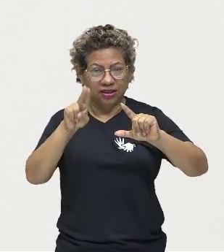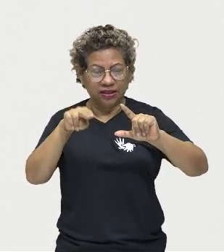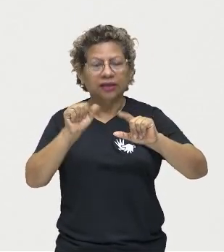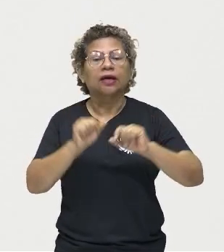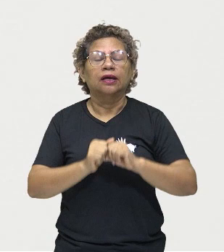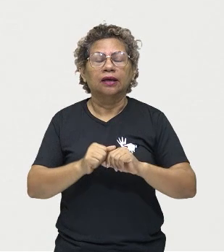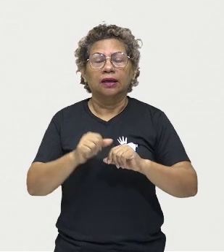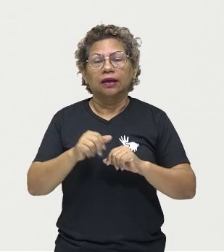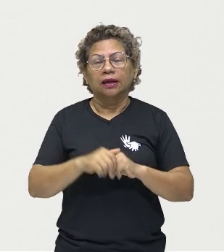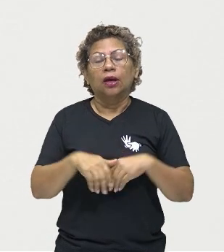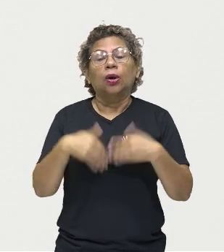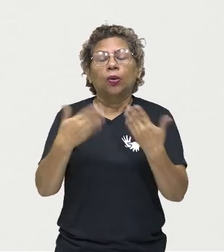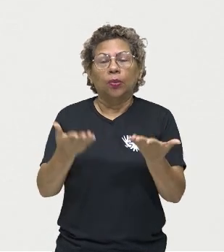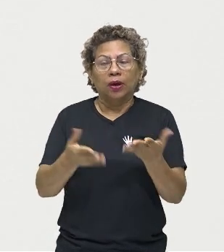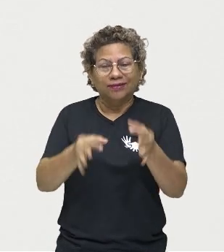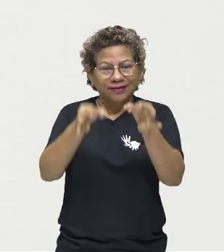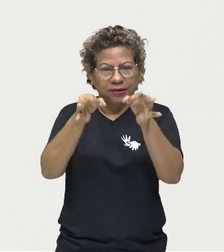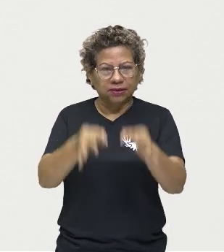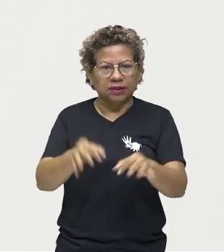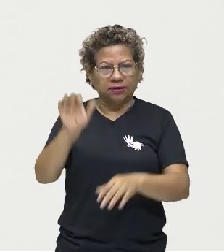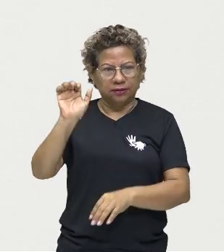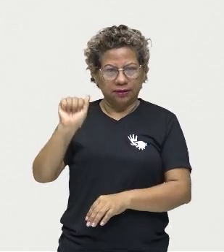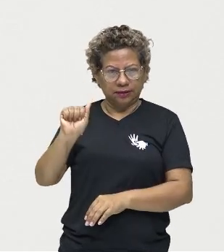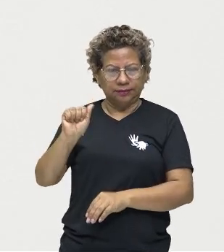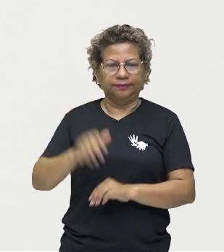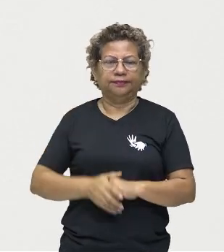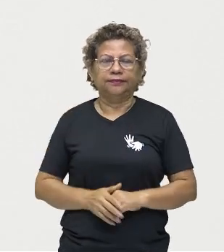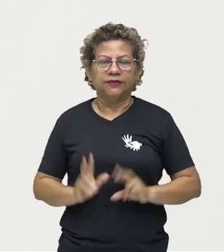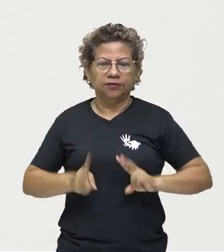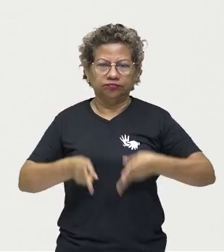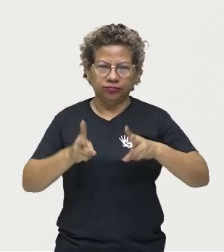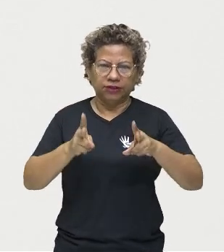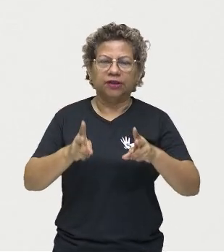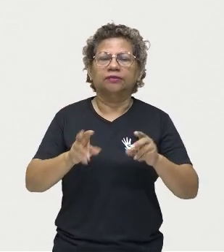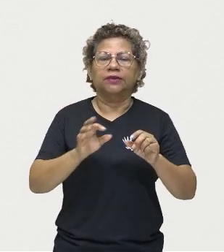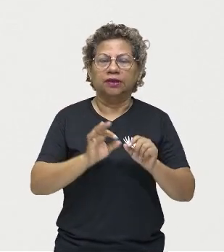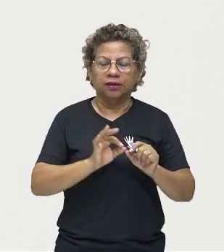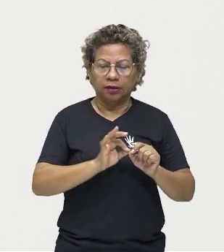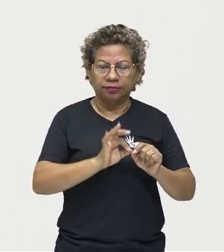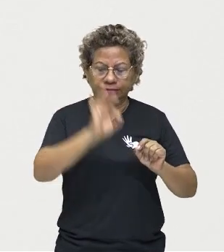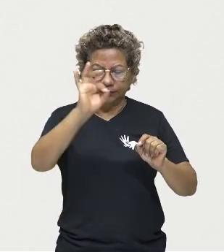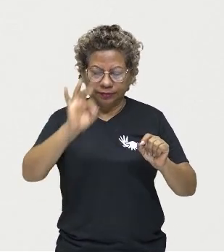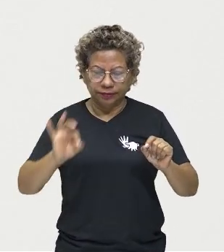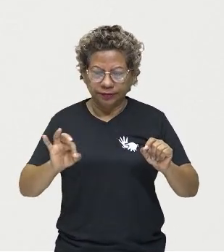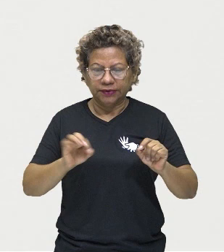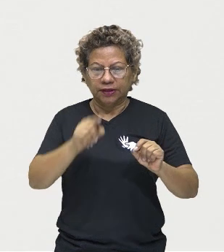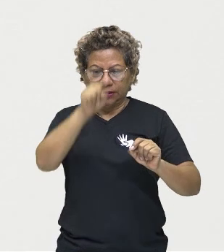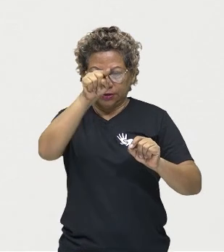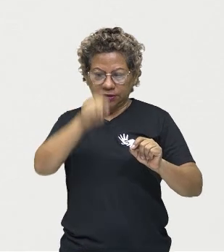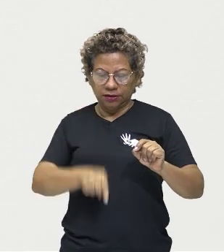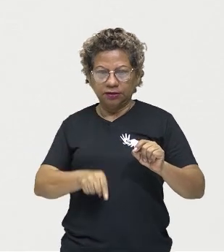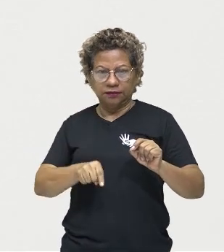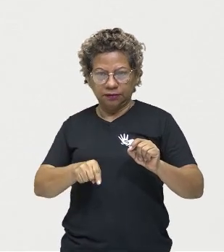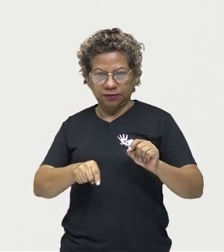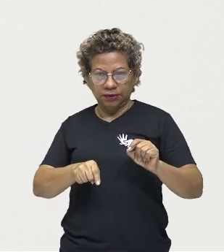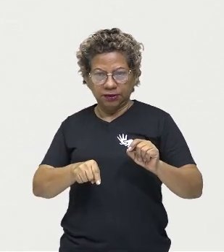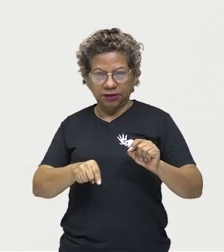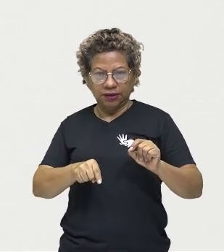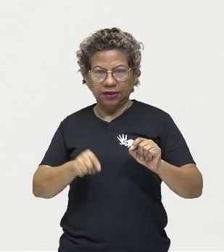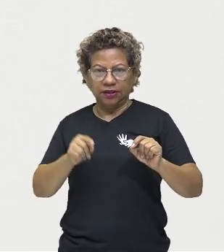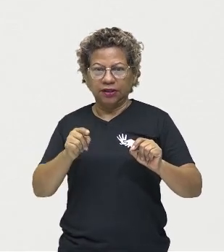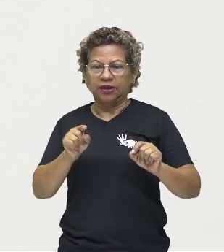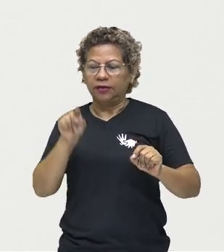correta? Letra A. Segmento de reta que parte do vértice, dividindo o ângulo ao meio e unindo-se ao